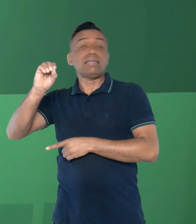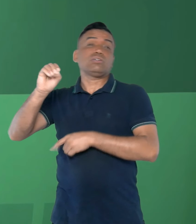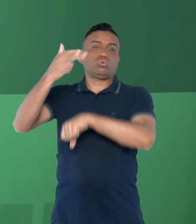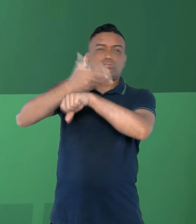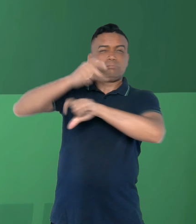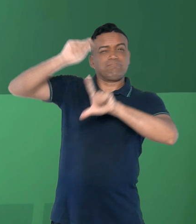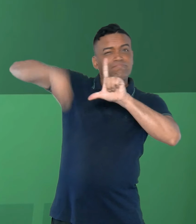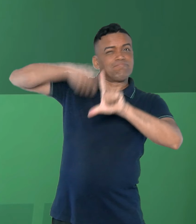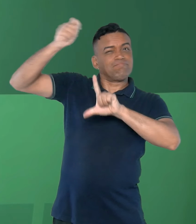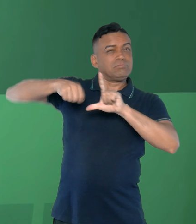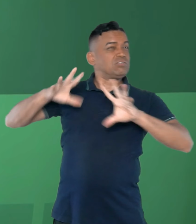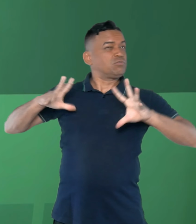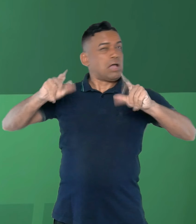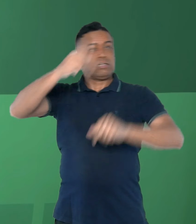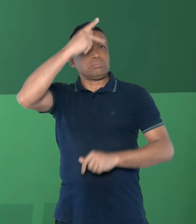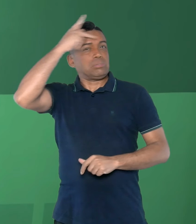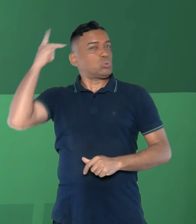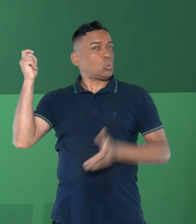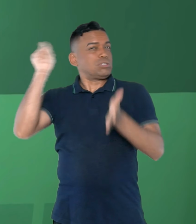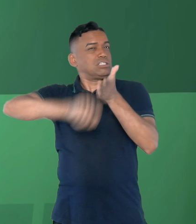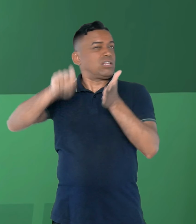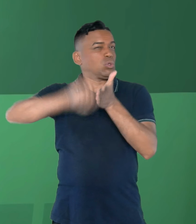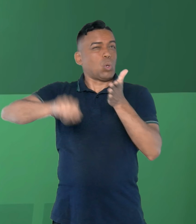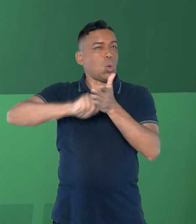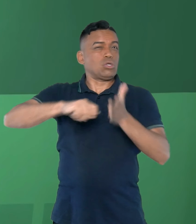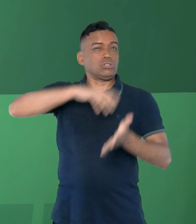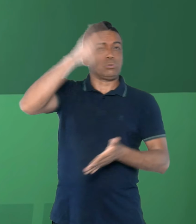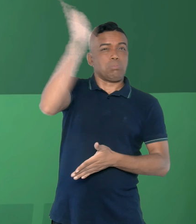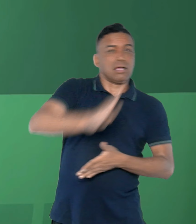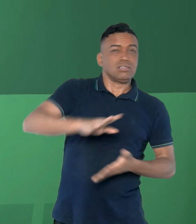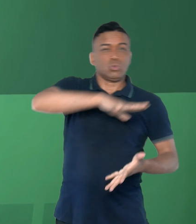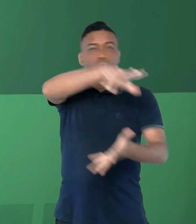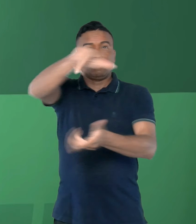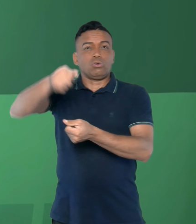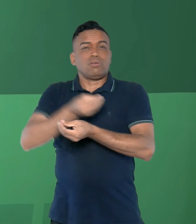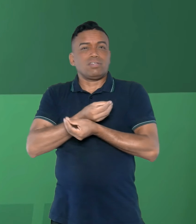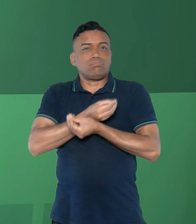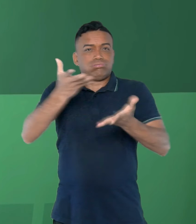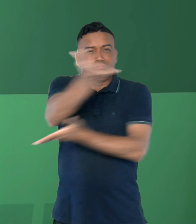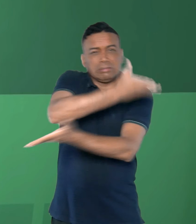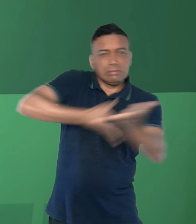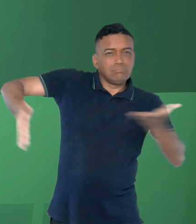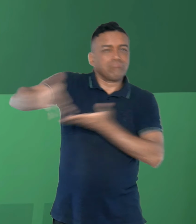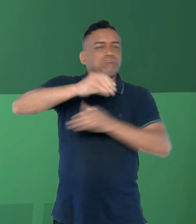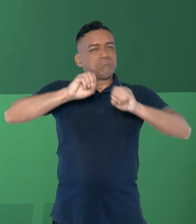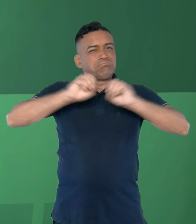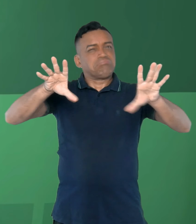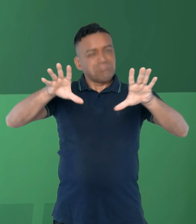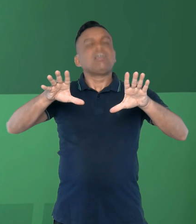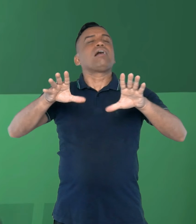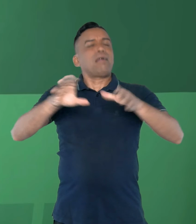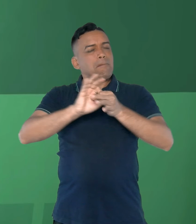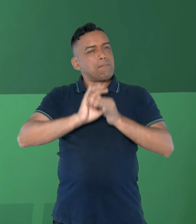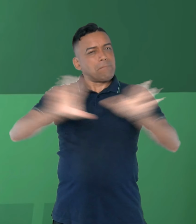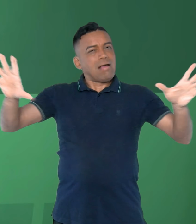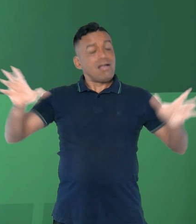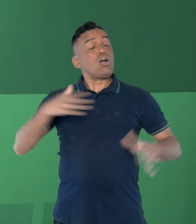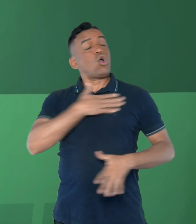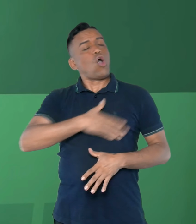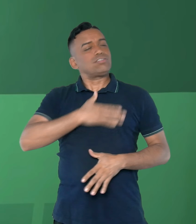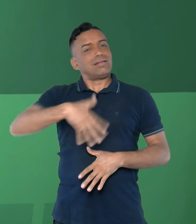autores do Brasil e do mundo que está disponível para você assistir e compartilhar com quem você quiser e que gostar de